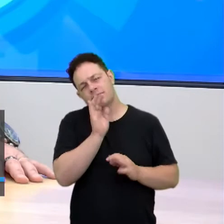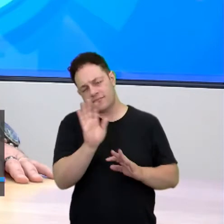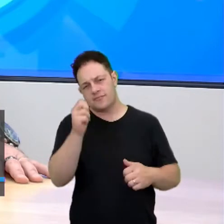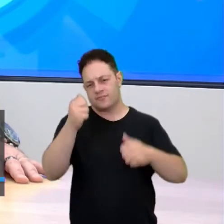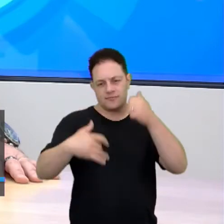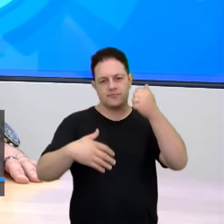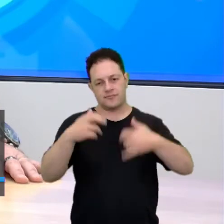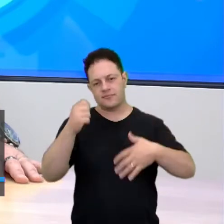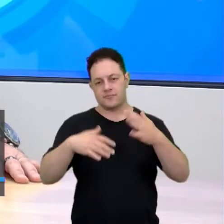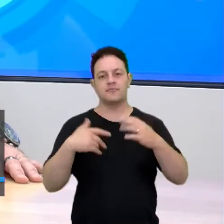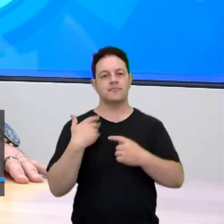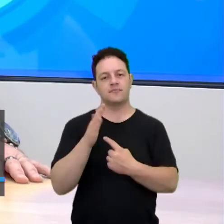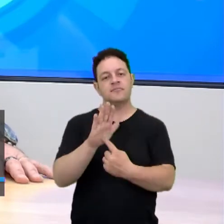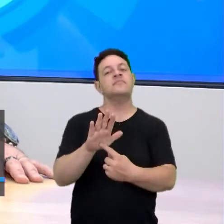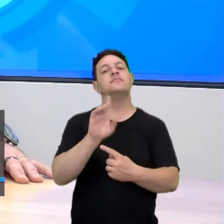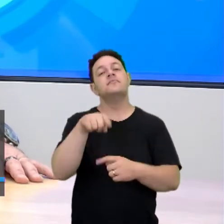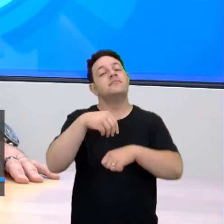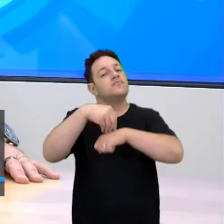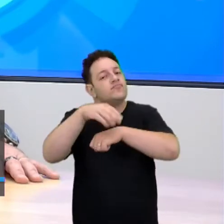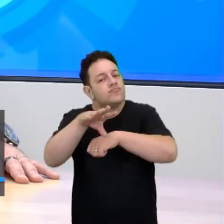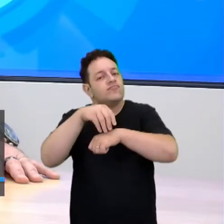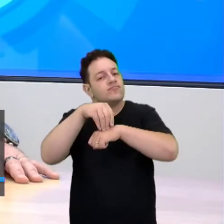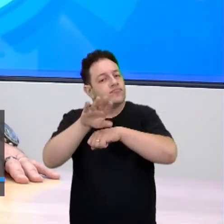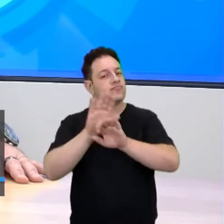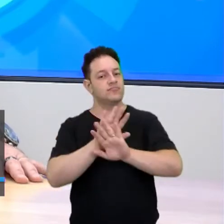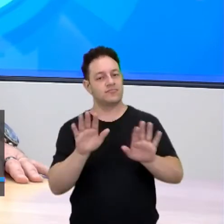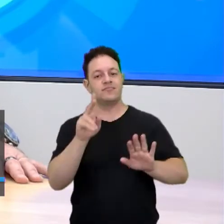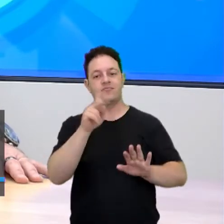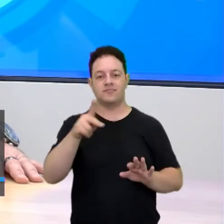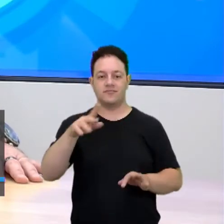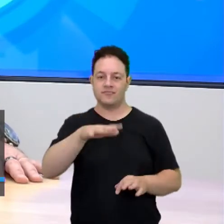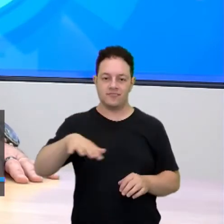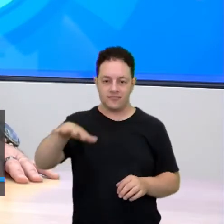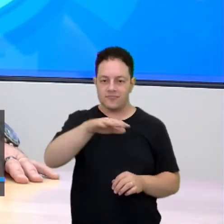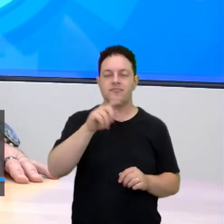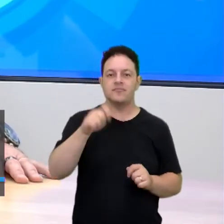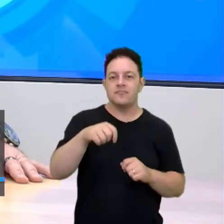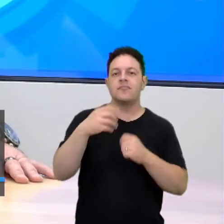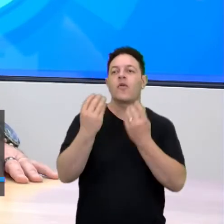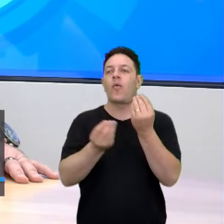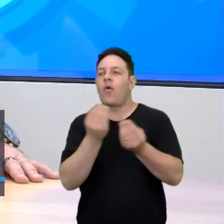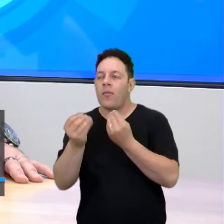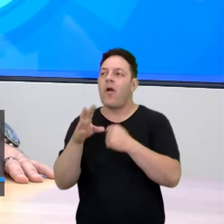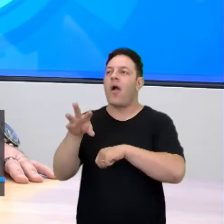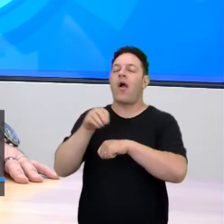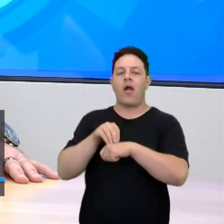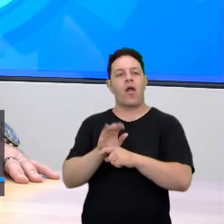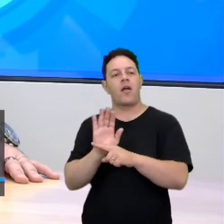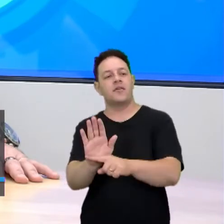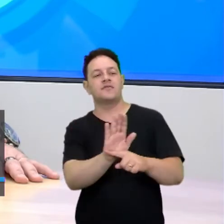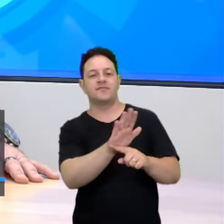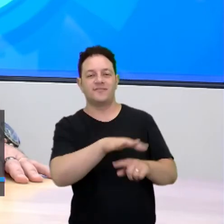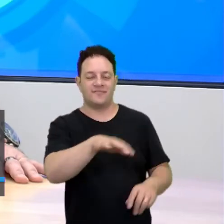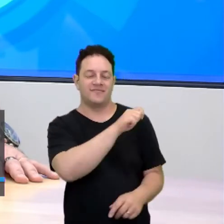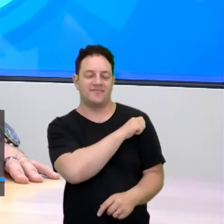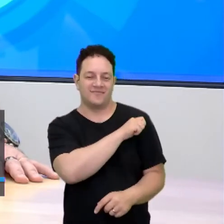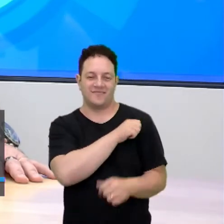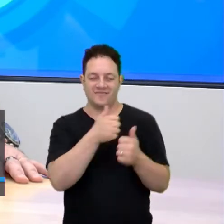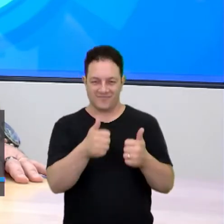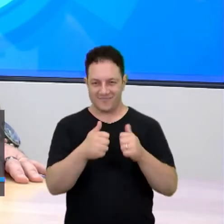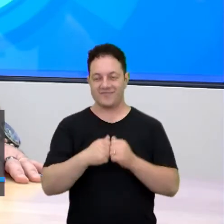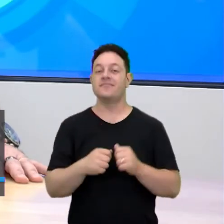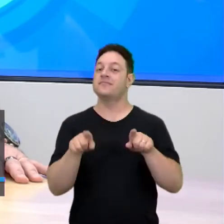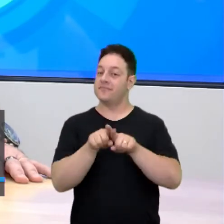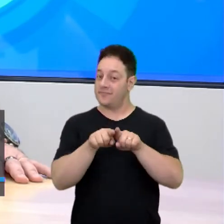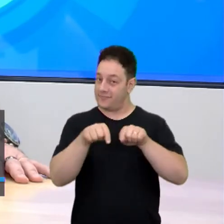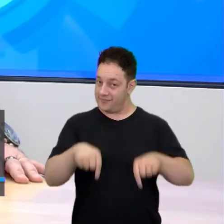gente sempre fala aqui que a gente dá sugestões aí para os professores trabalharem com os alunos. Então, nessa aula